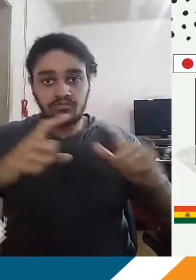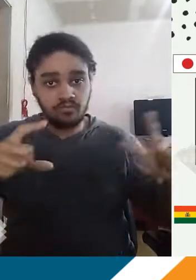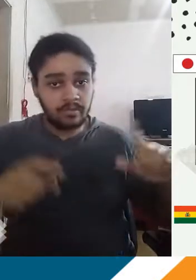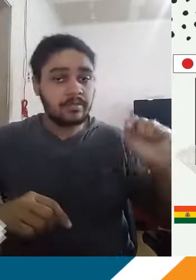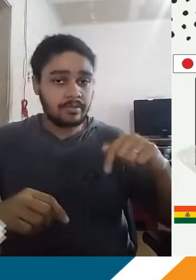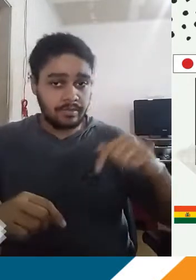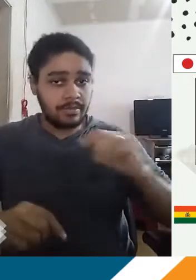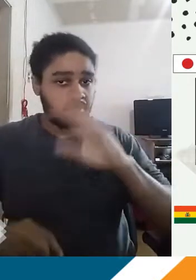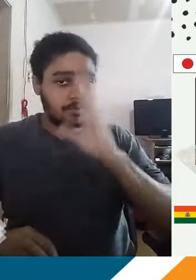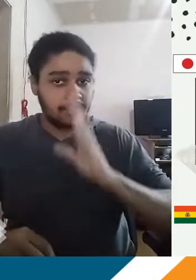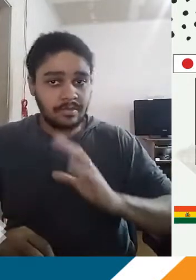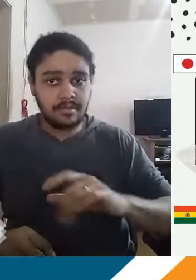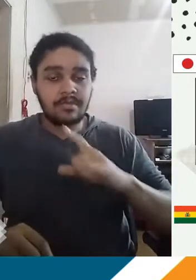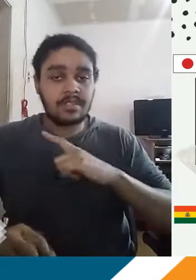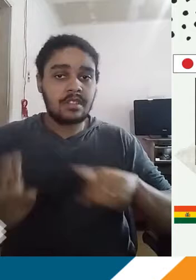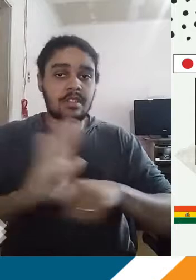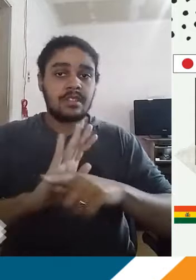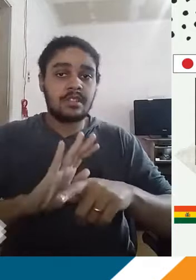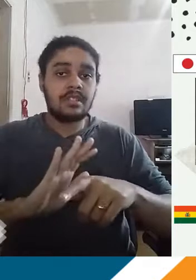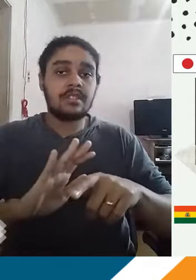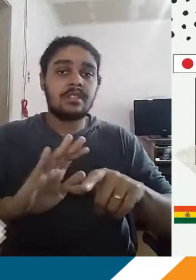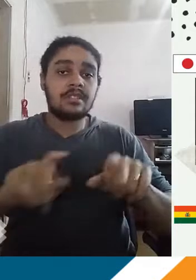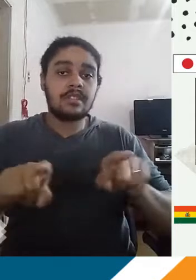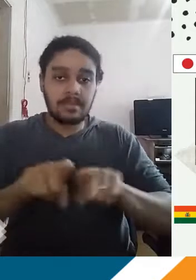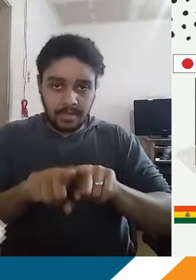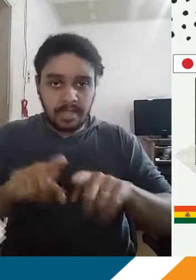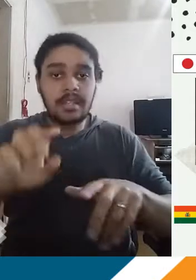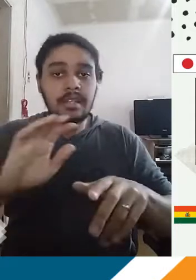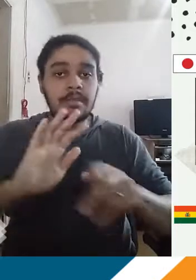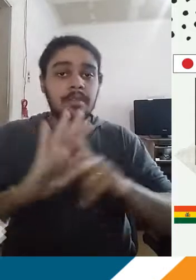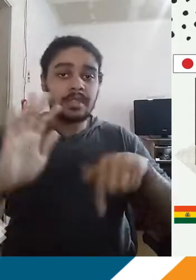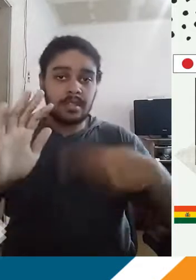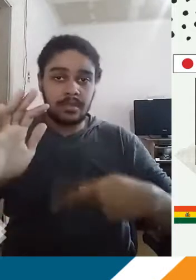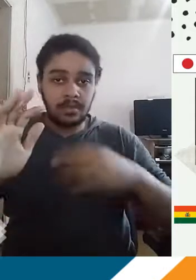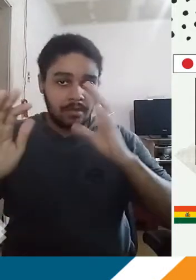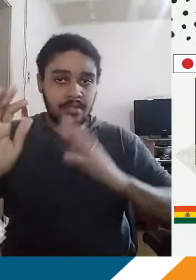do Brasil. Teremos ali também a lei de cotas da imigração, que irá reduzir